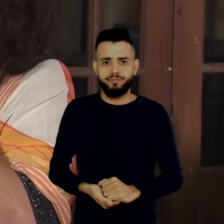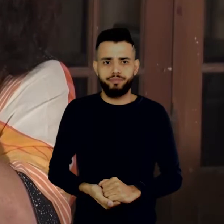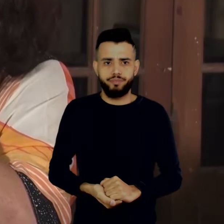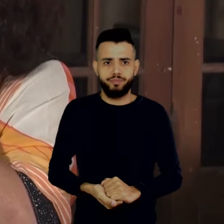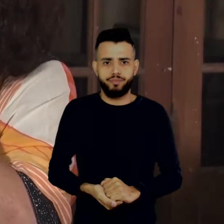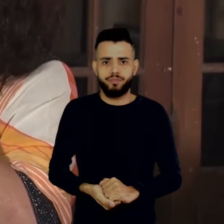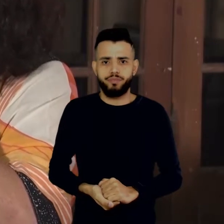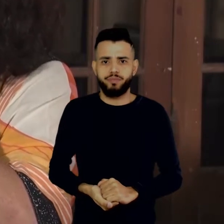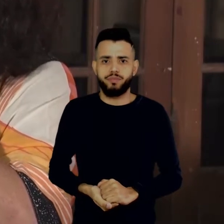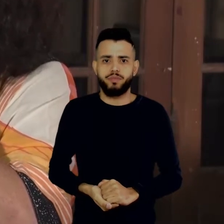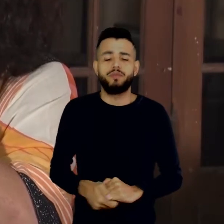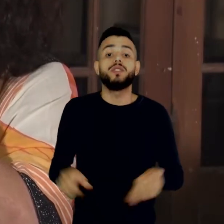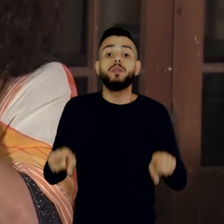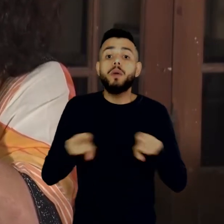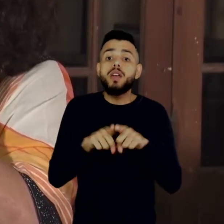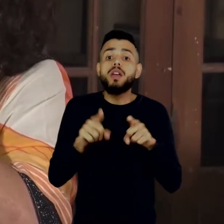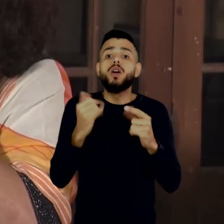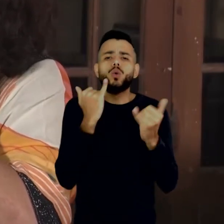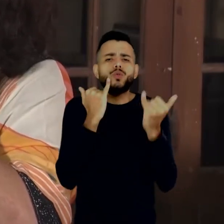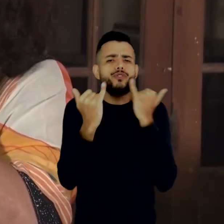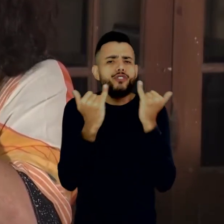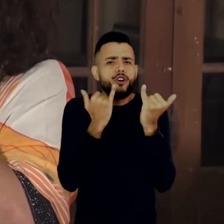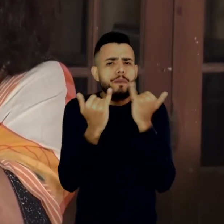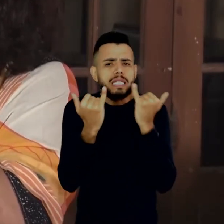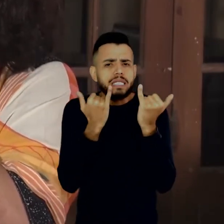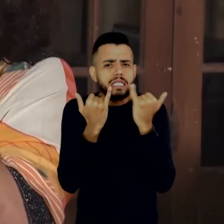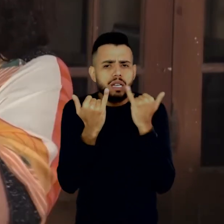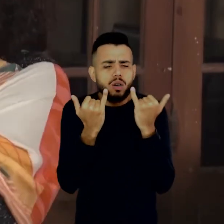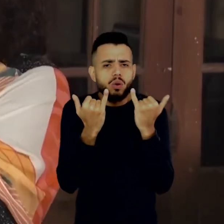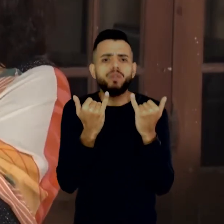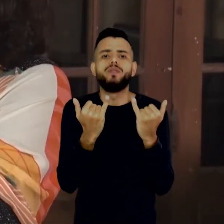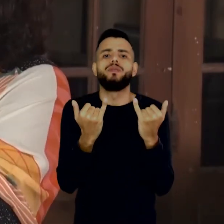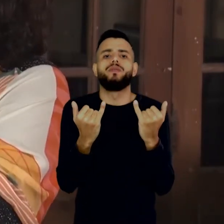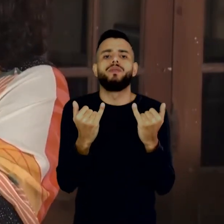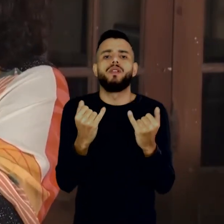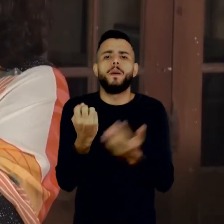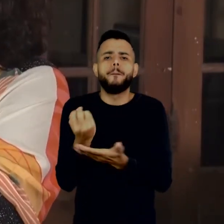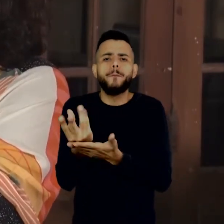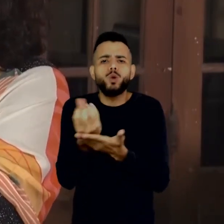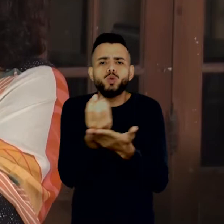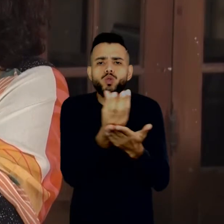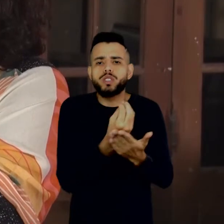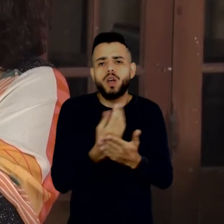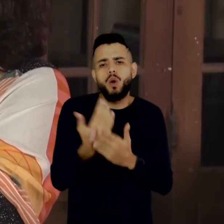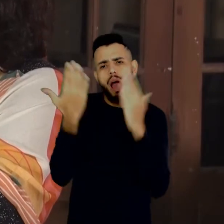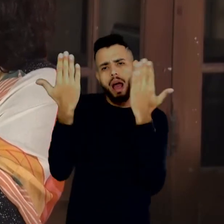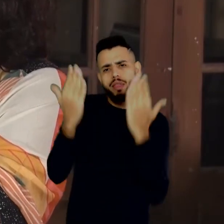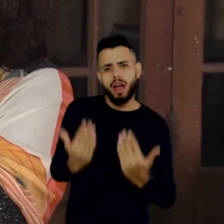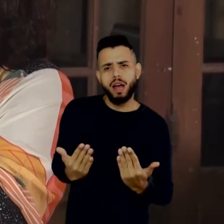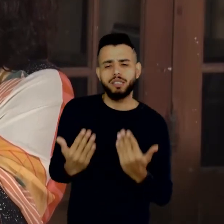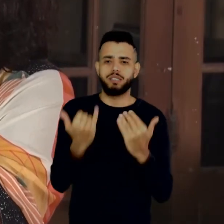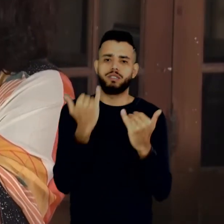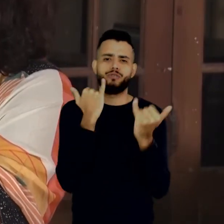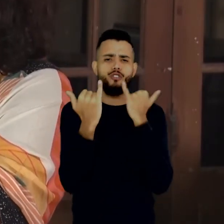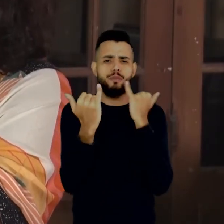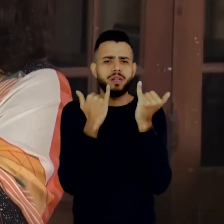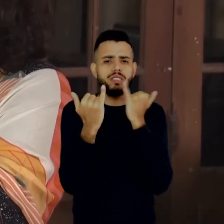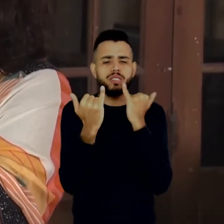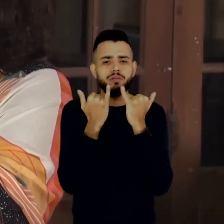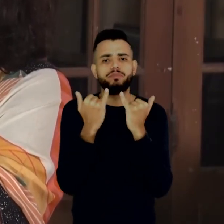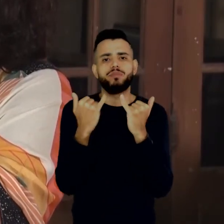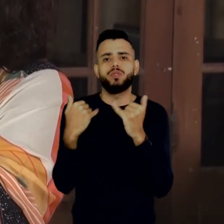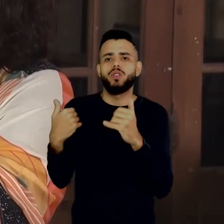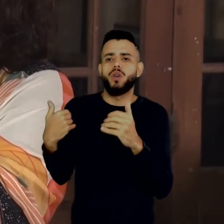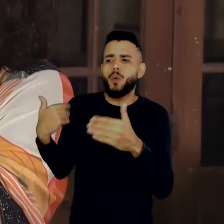O outro aspecto da informação, né, nós já falamos um pouco, né, a produção e análise de informações sobre o percurso